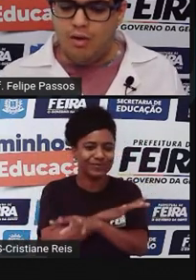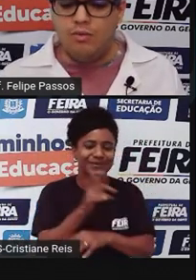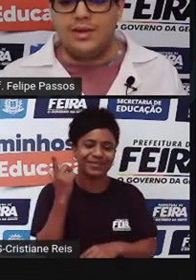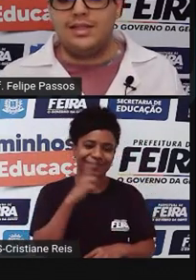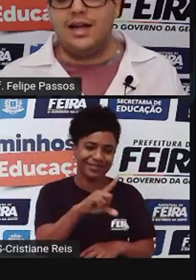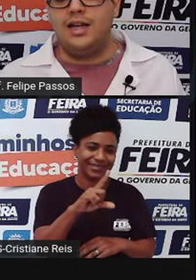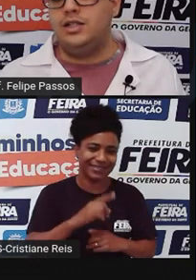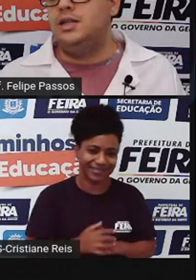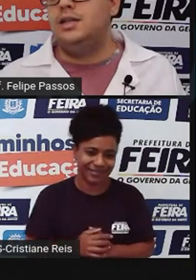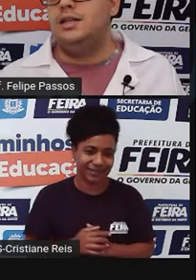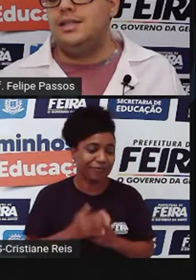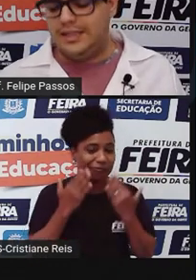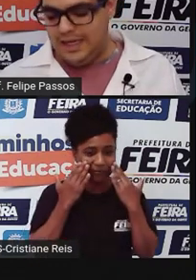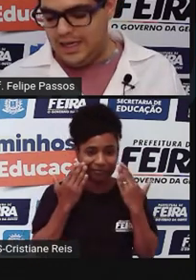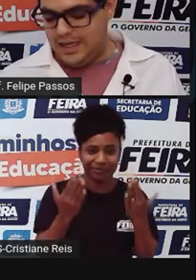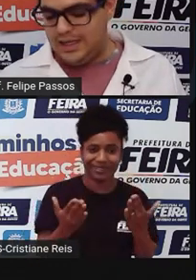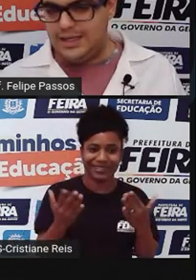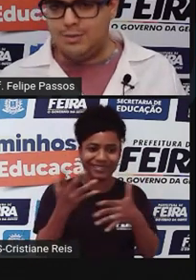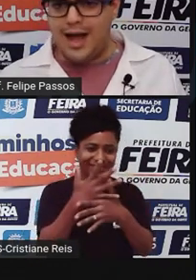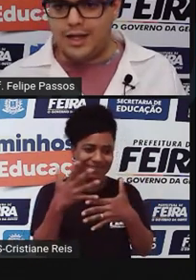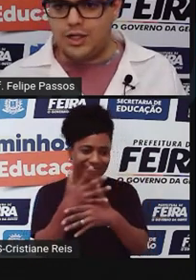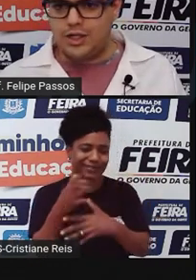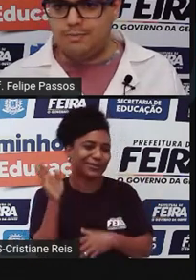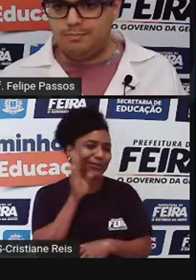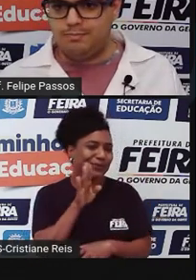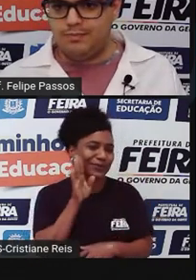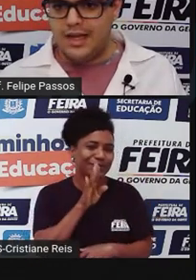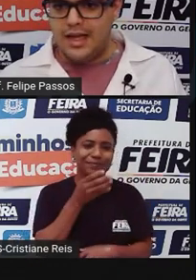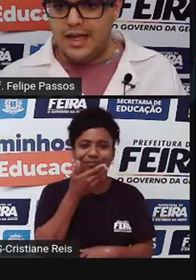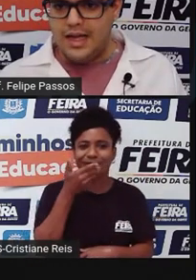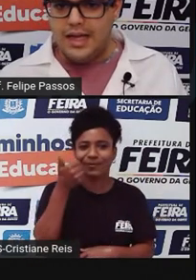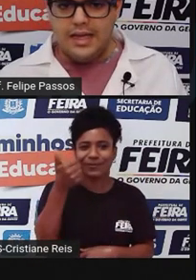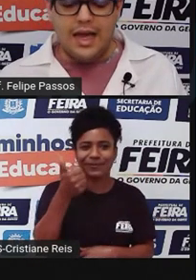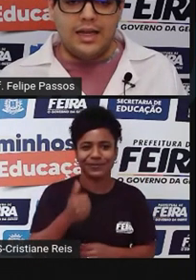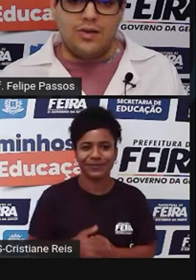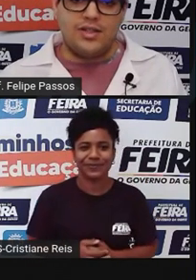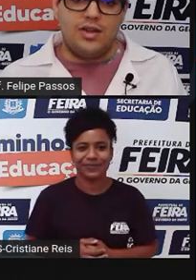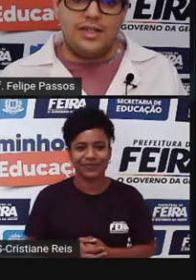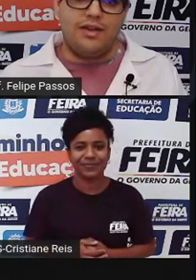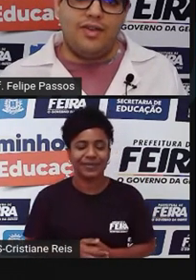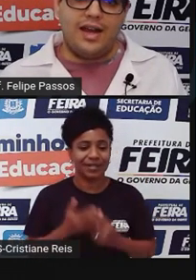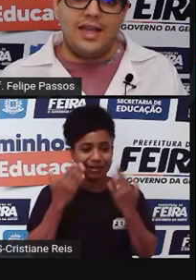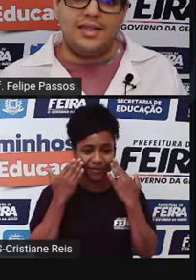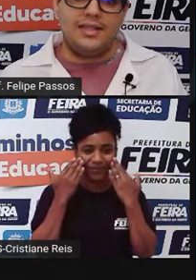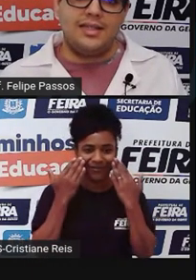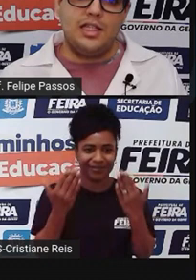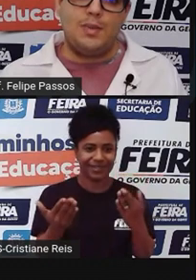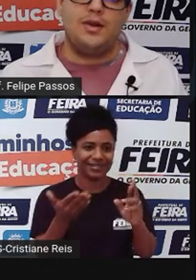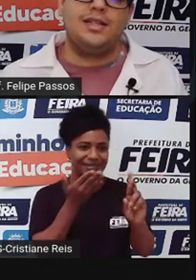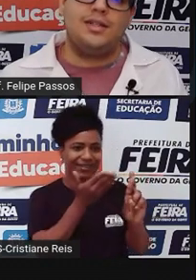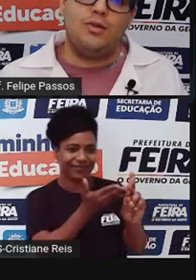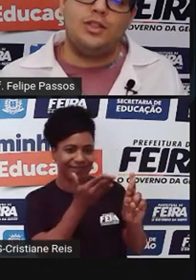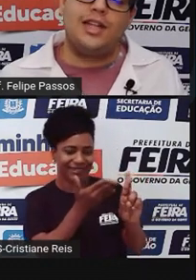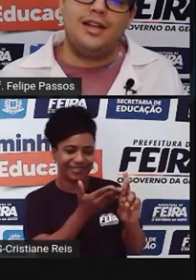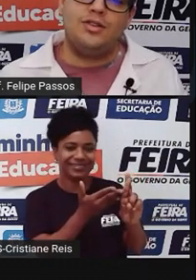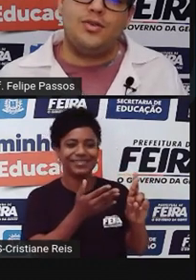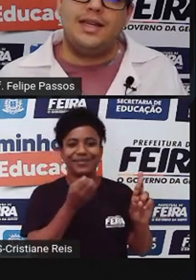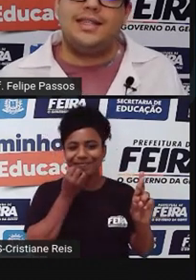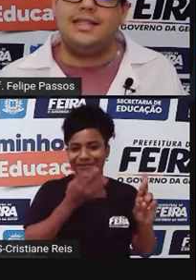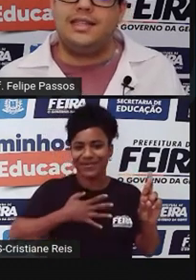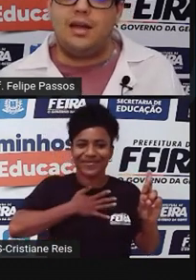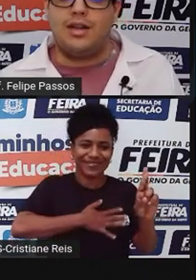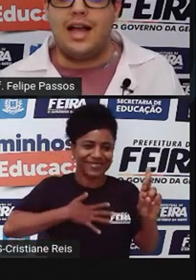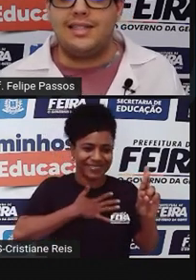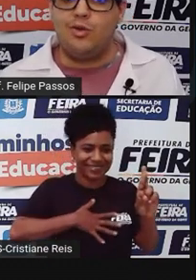como é legal uma cidade ser Smart ó e aqui tão as nossas referências espero que vocês tenham gostado